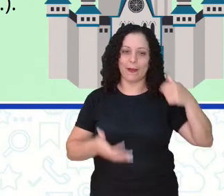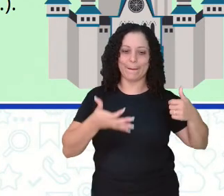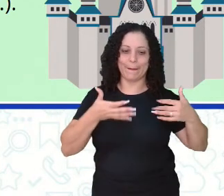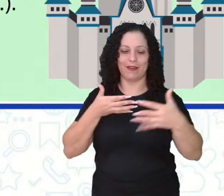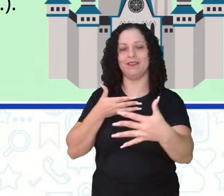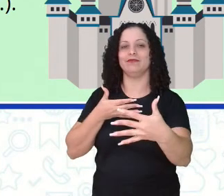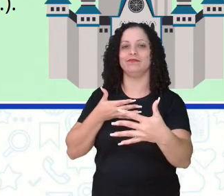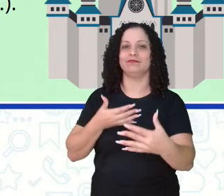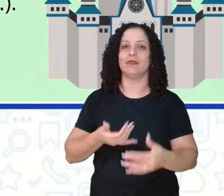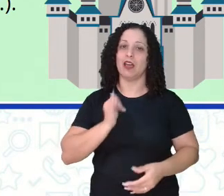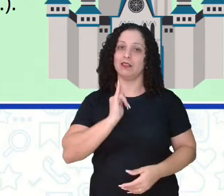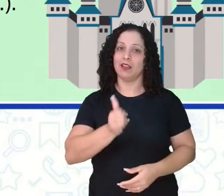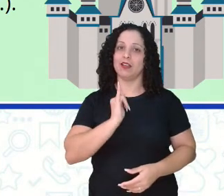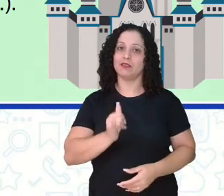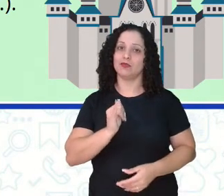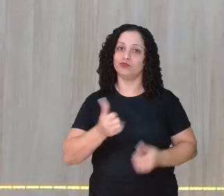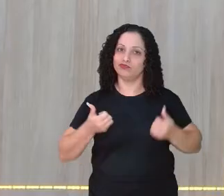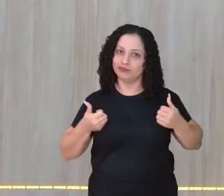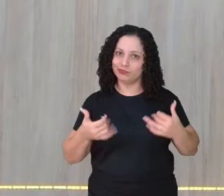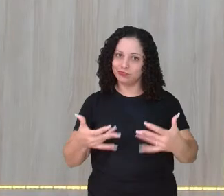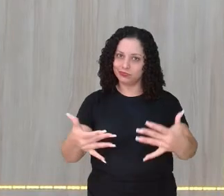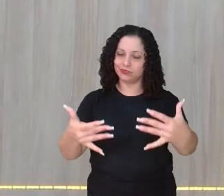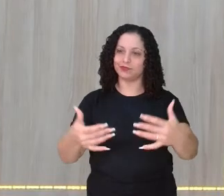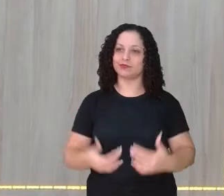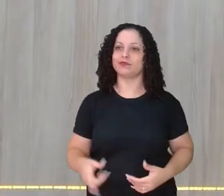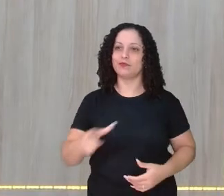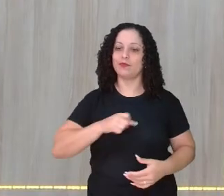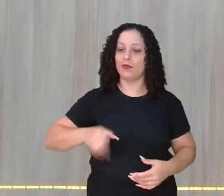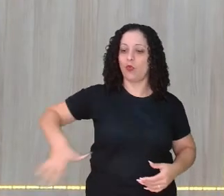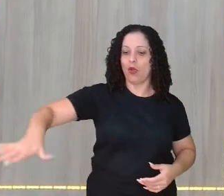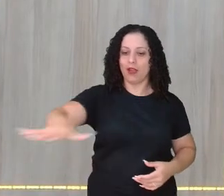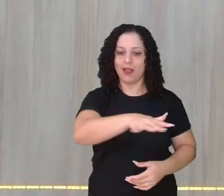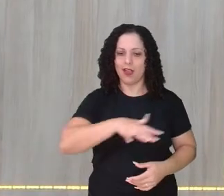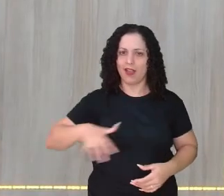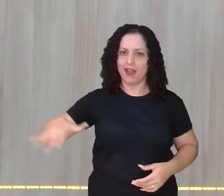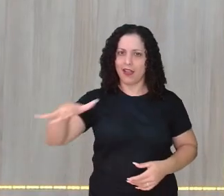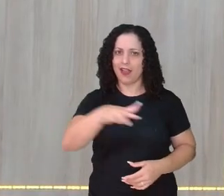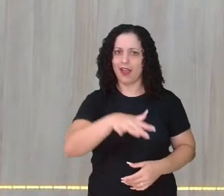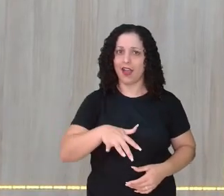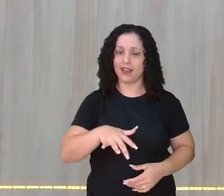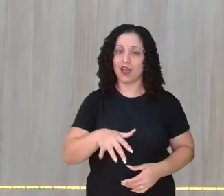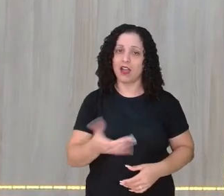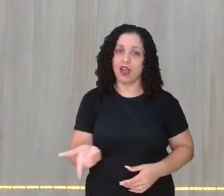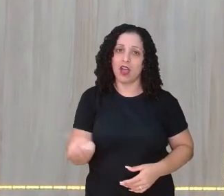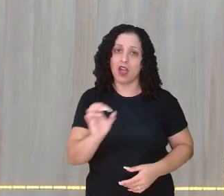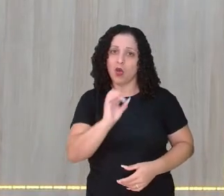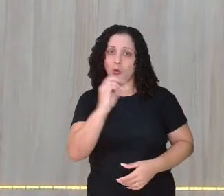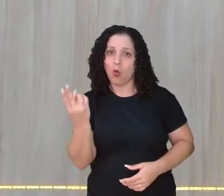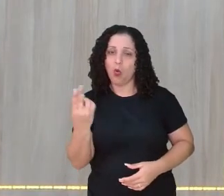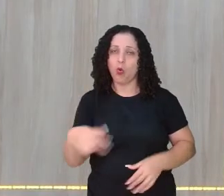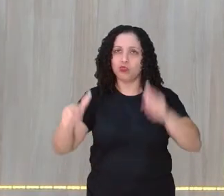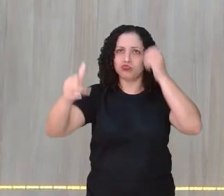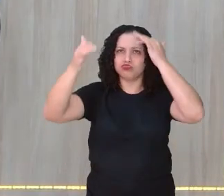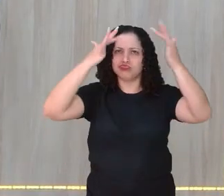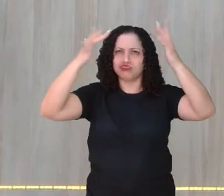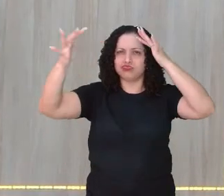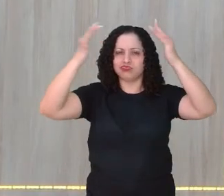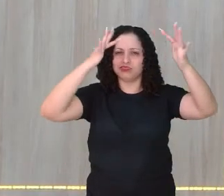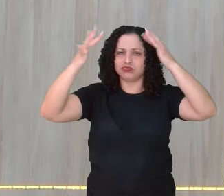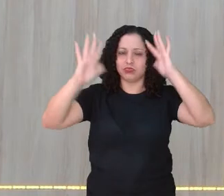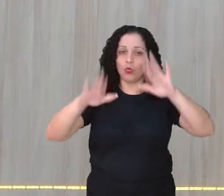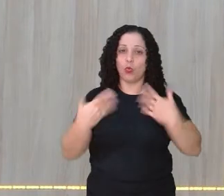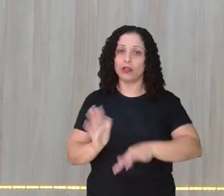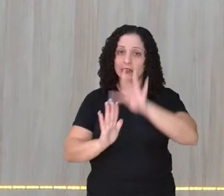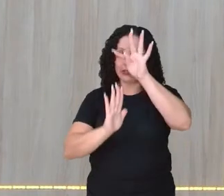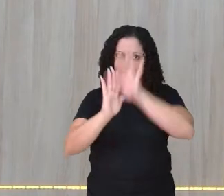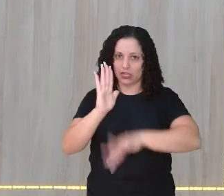vai acontecer. E aí a gente tem um espaço que pode ser físico ou psicológico, porque quando a gente vai fazer um